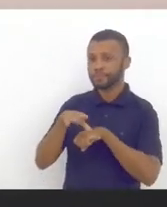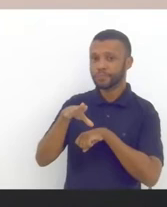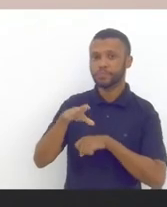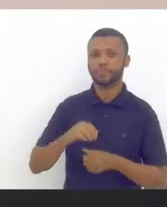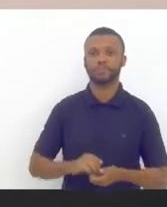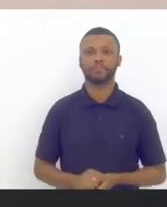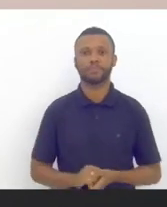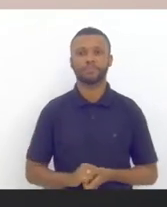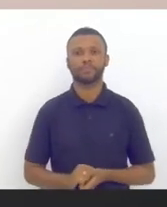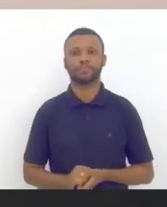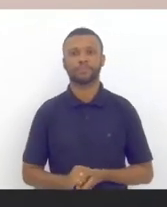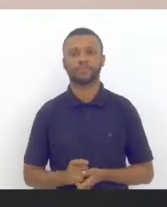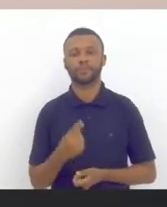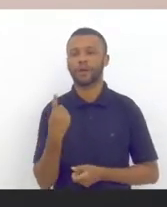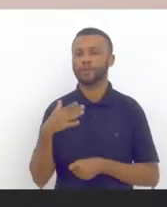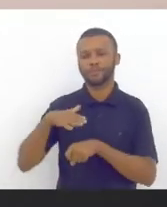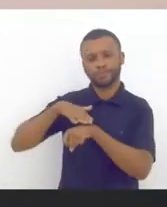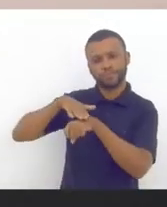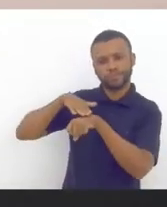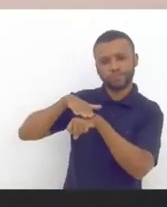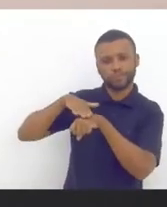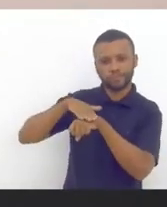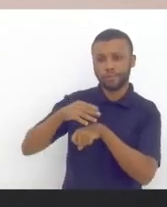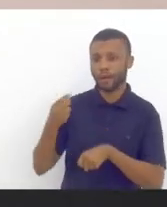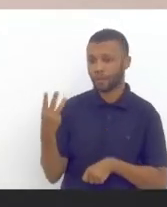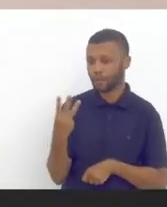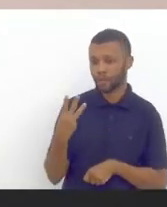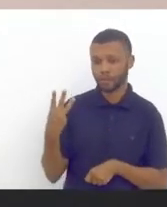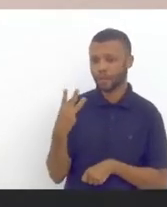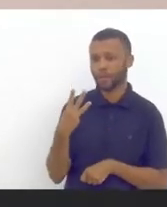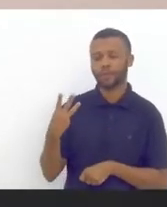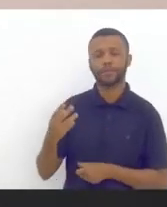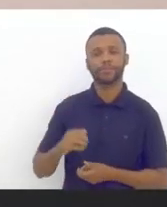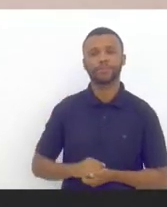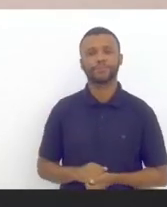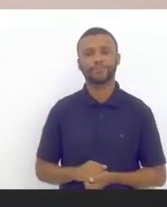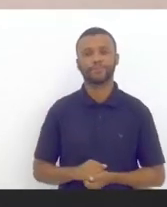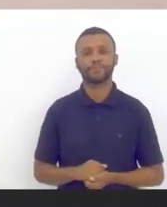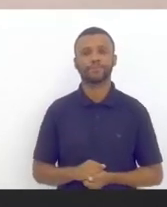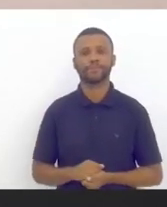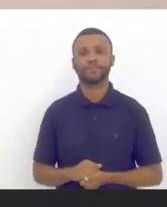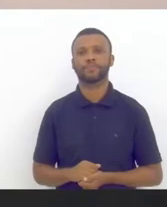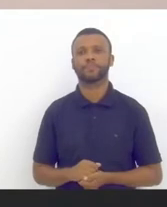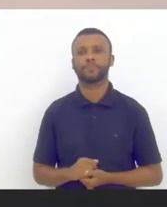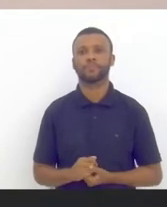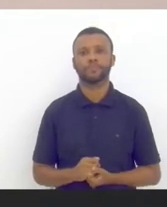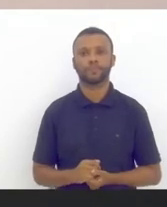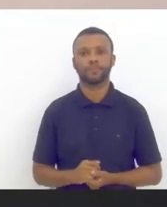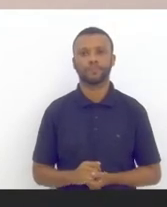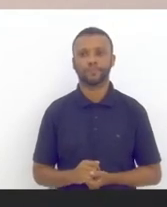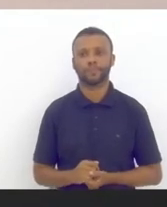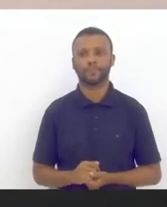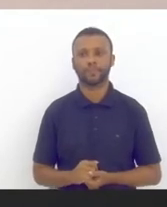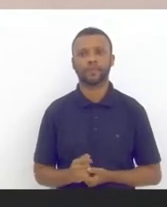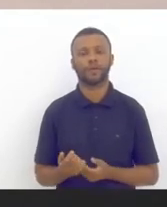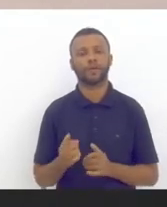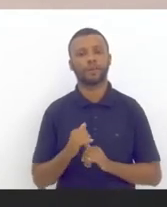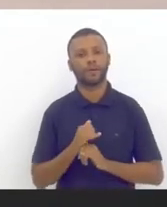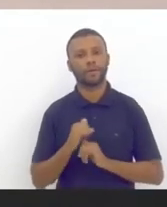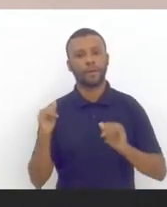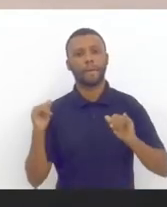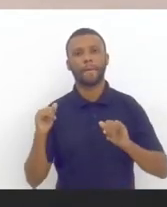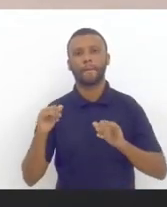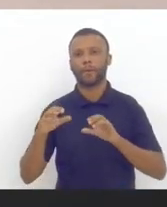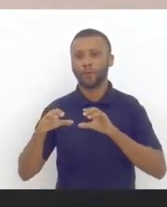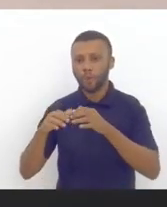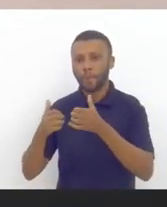que acabamos de conversar nós três, e aí é para a assessoria preparar,